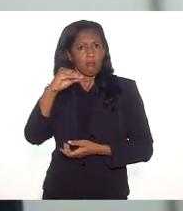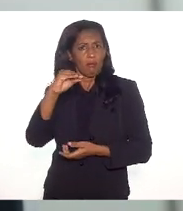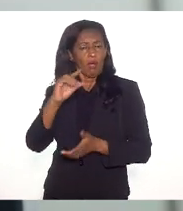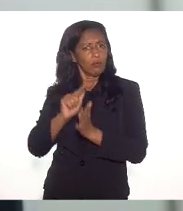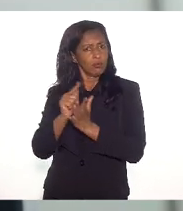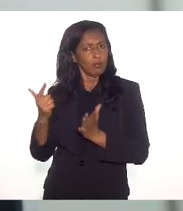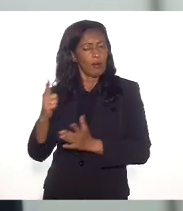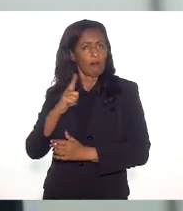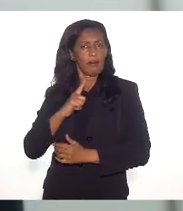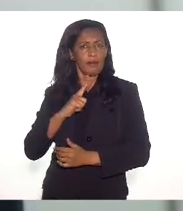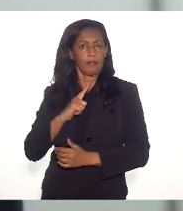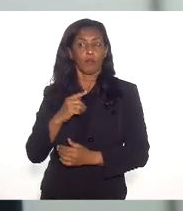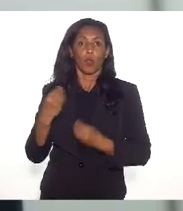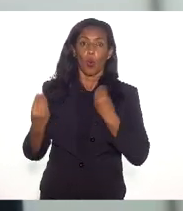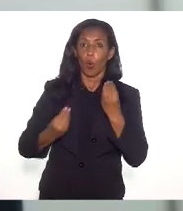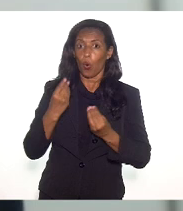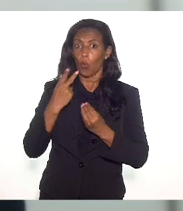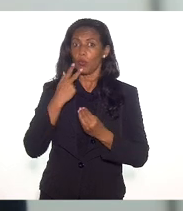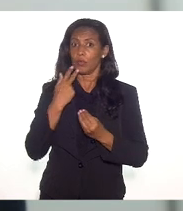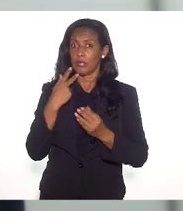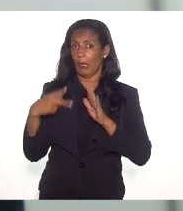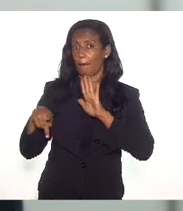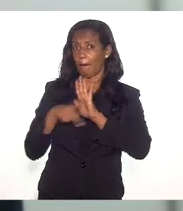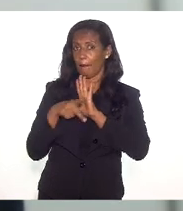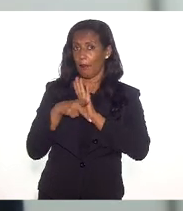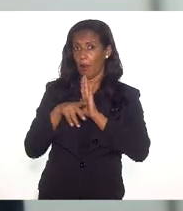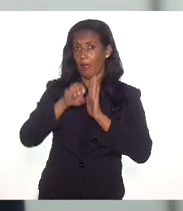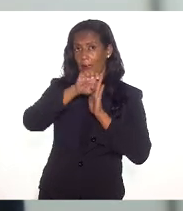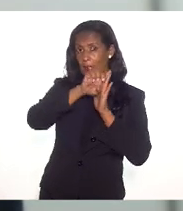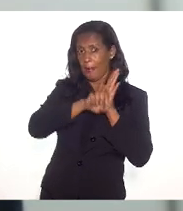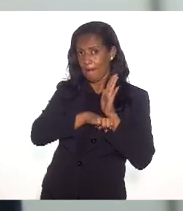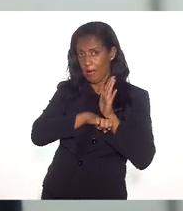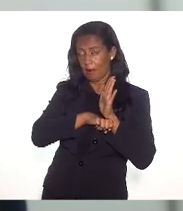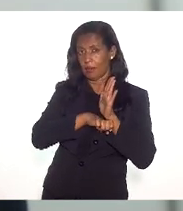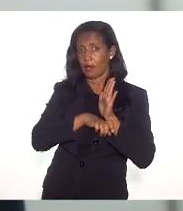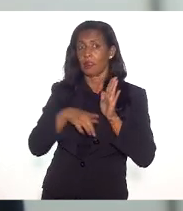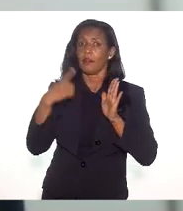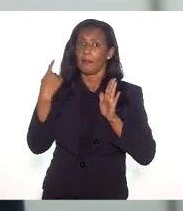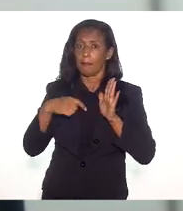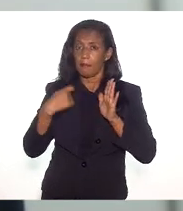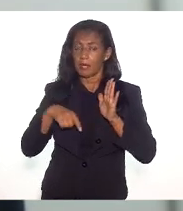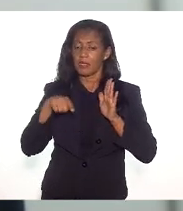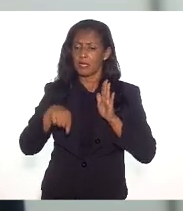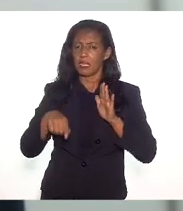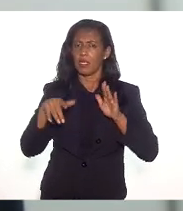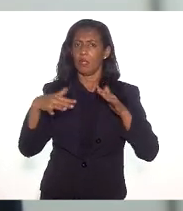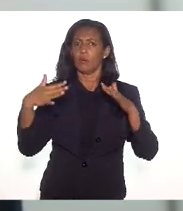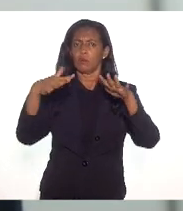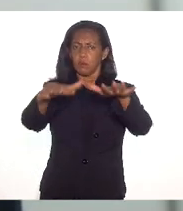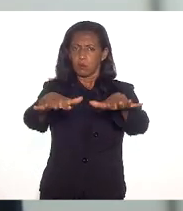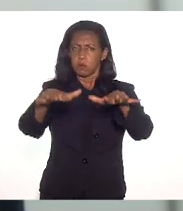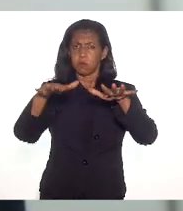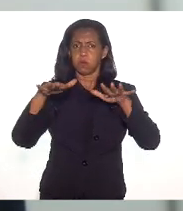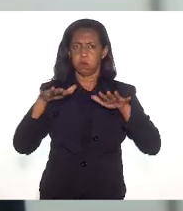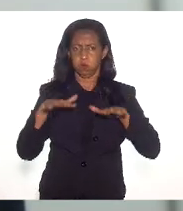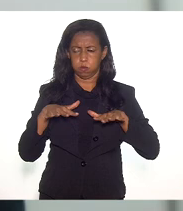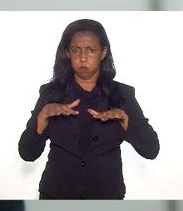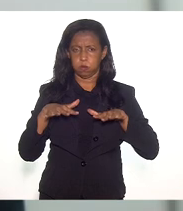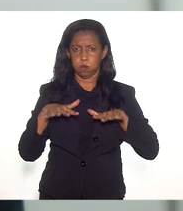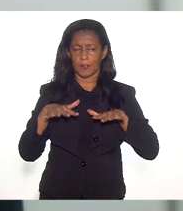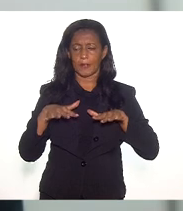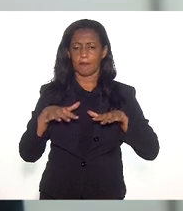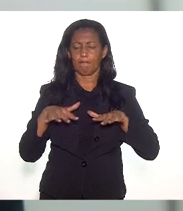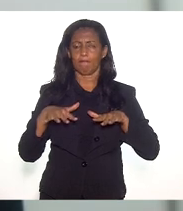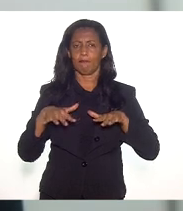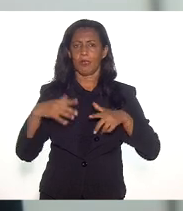Como se trata de uma emenda constitucional, ela irá a plenário para ser debatida e votada em